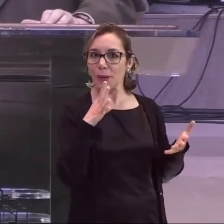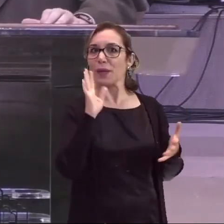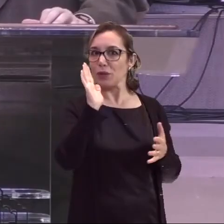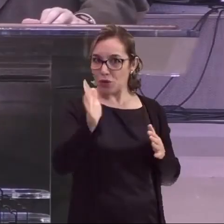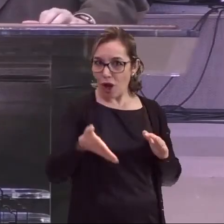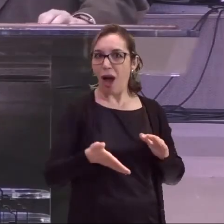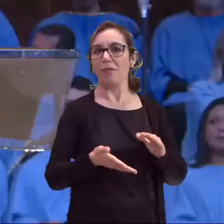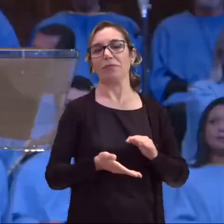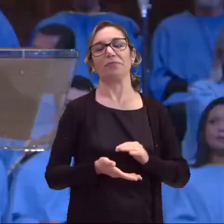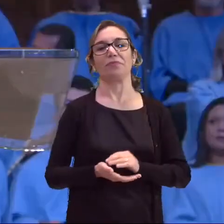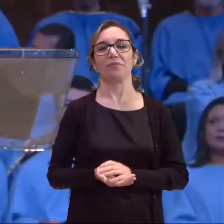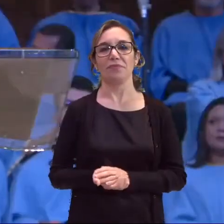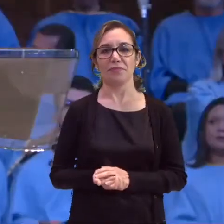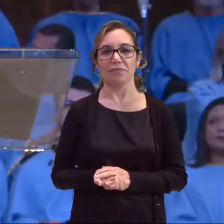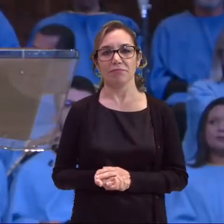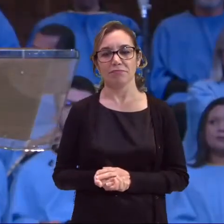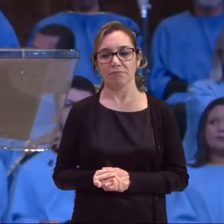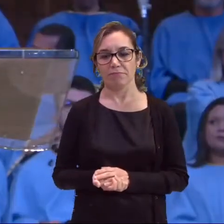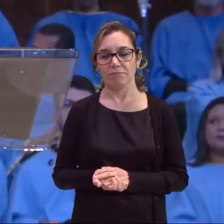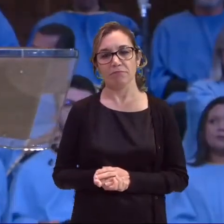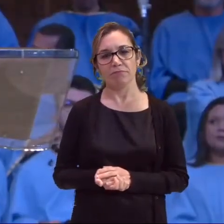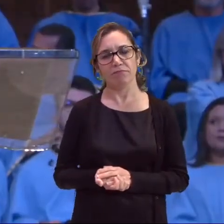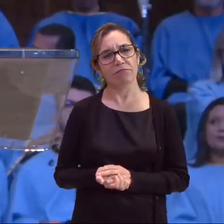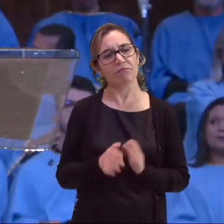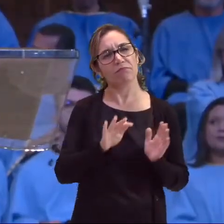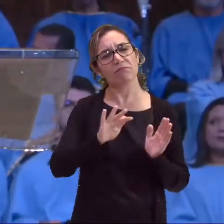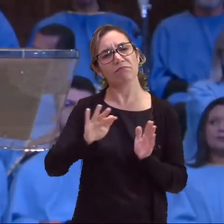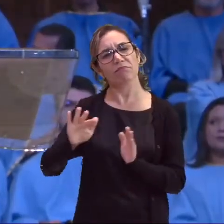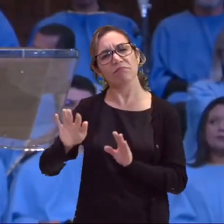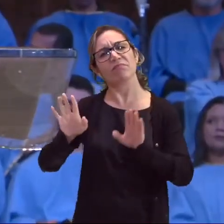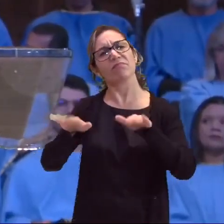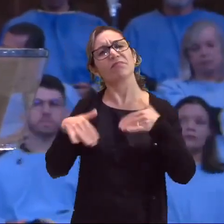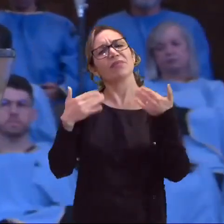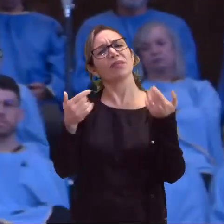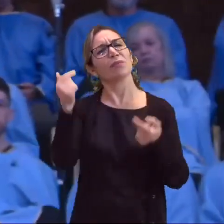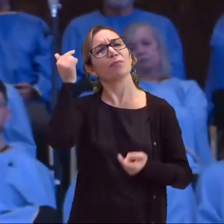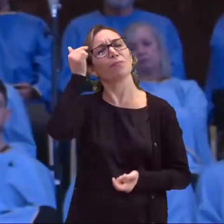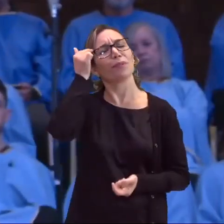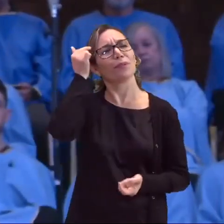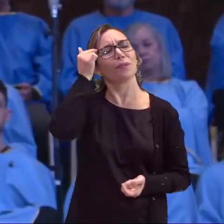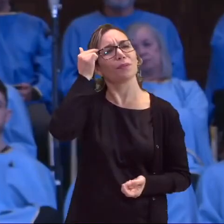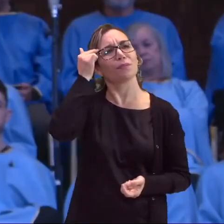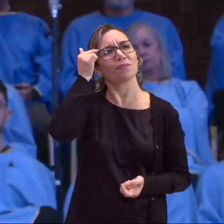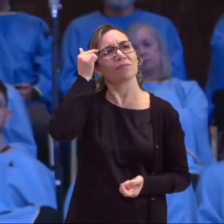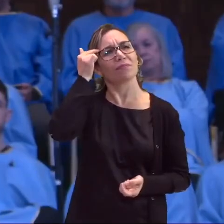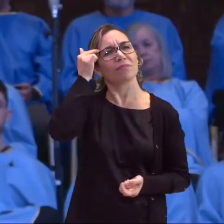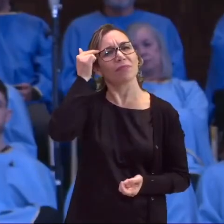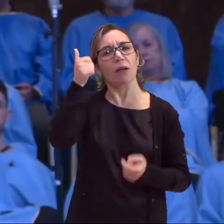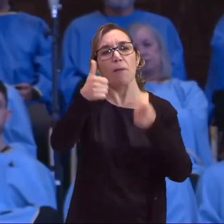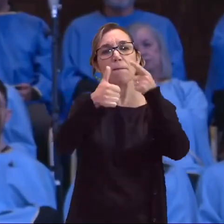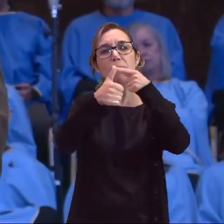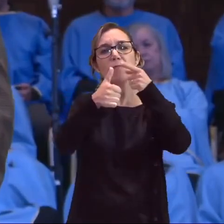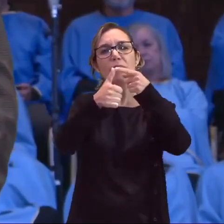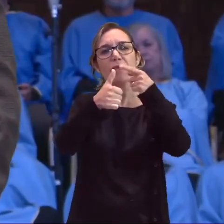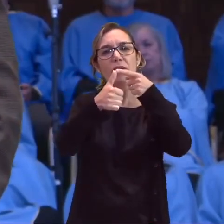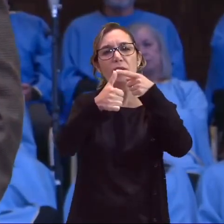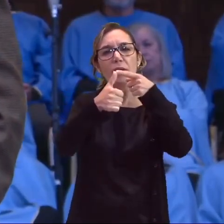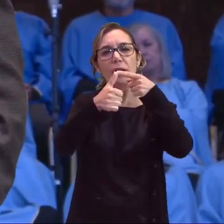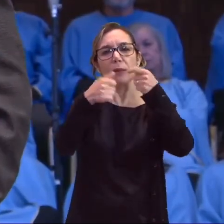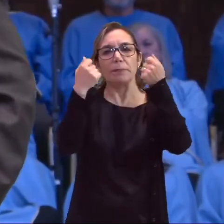mesmo de o pedirem então primeiro contraste não Ore como